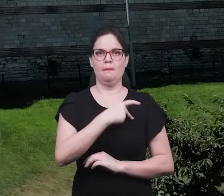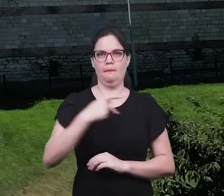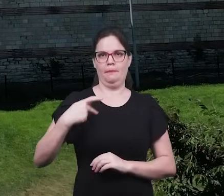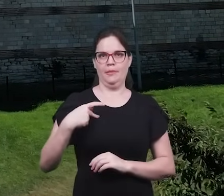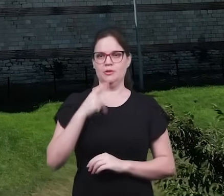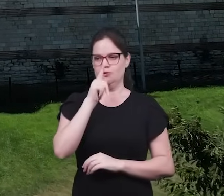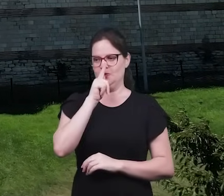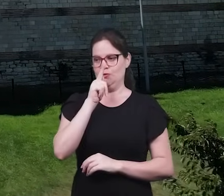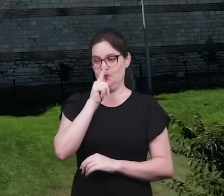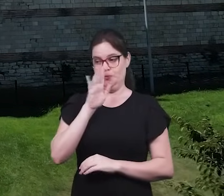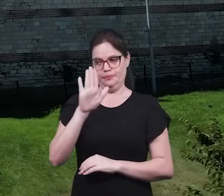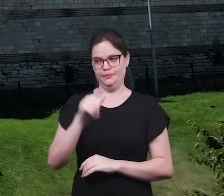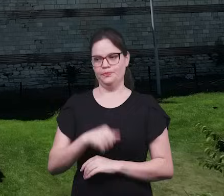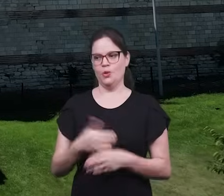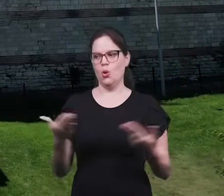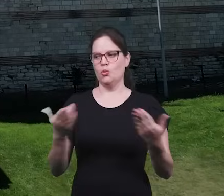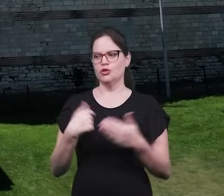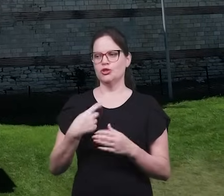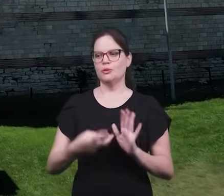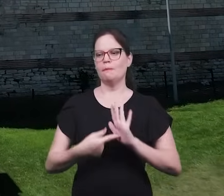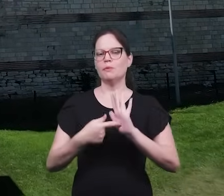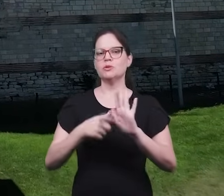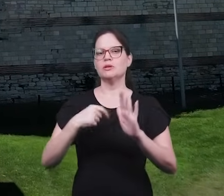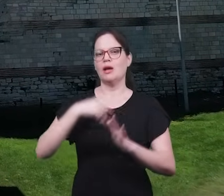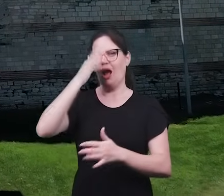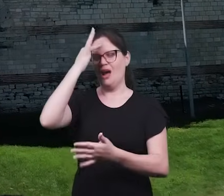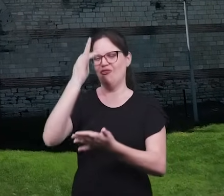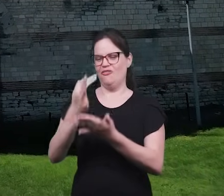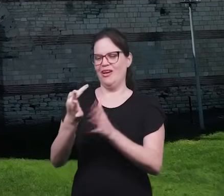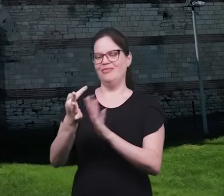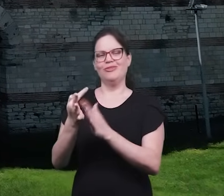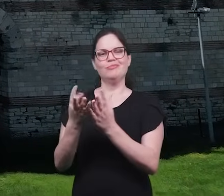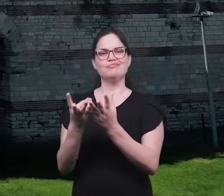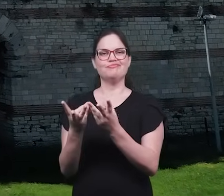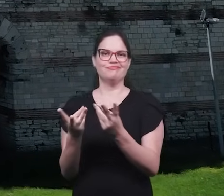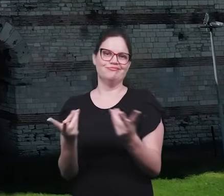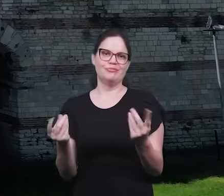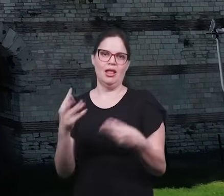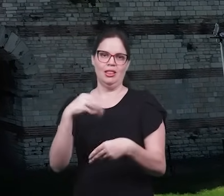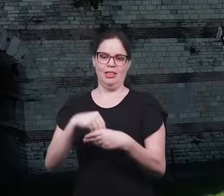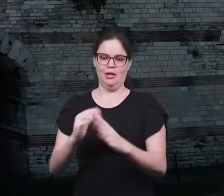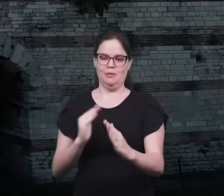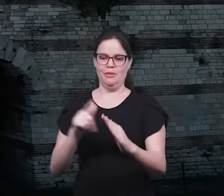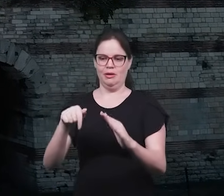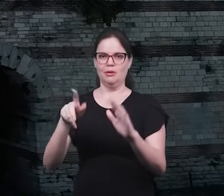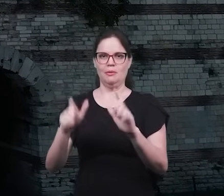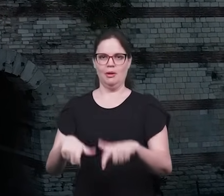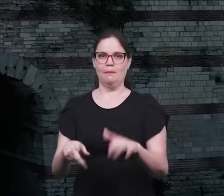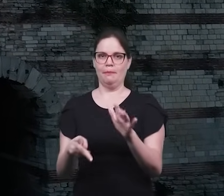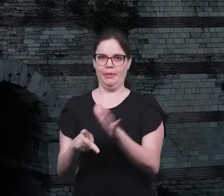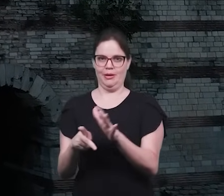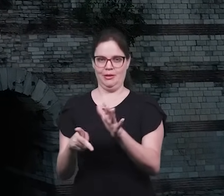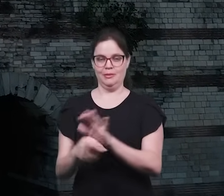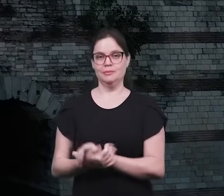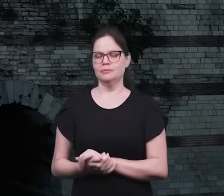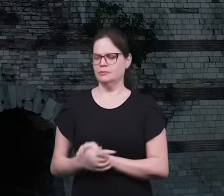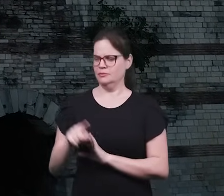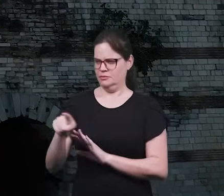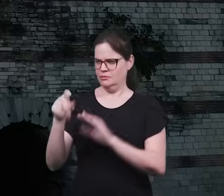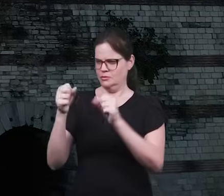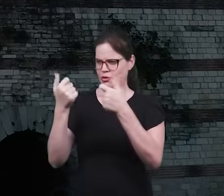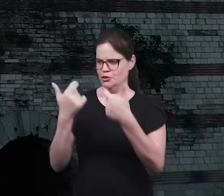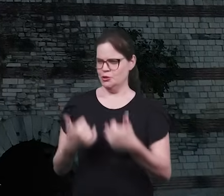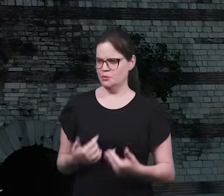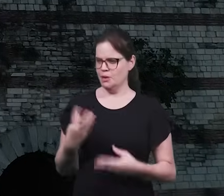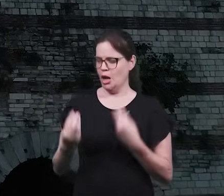hoje estamos falando de descaracterização da fé, na igreja de Pérgamo. Você pode abordar um aspecto